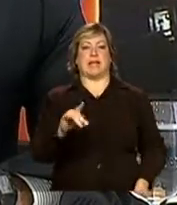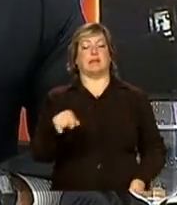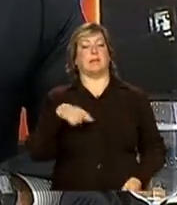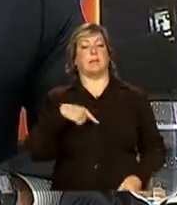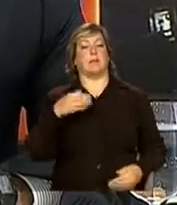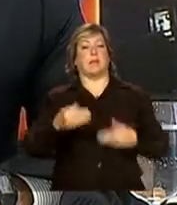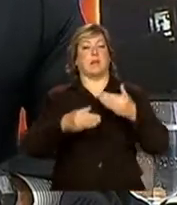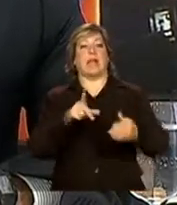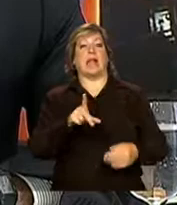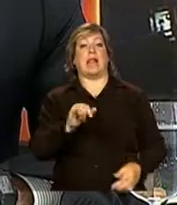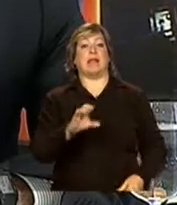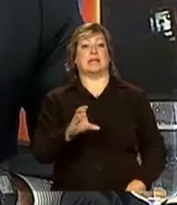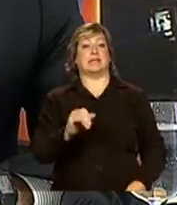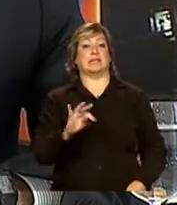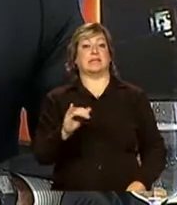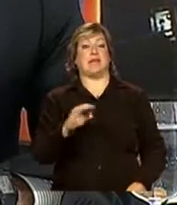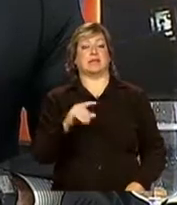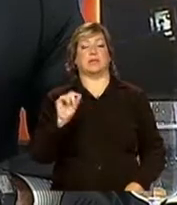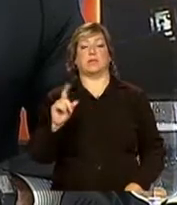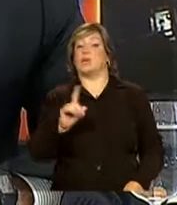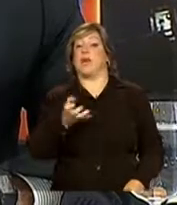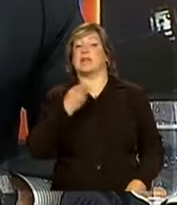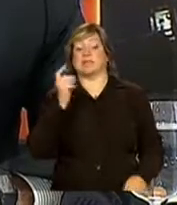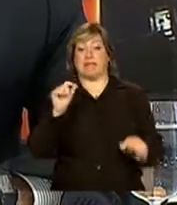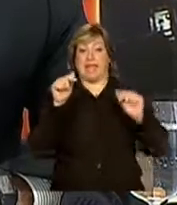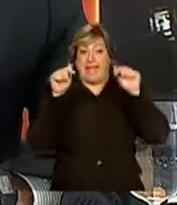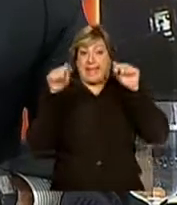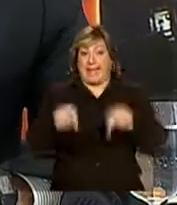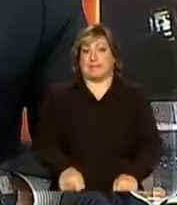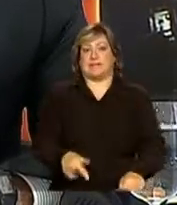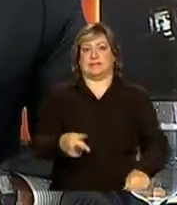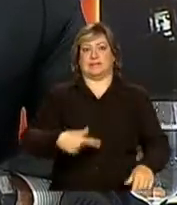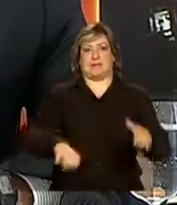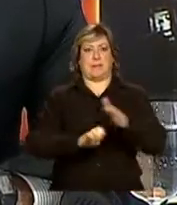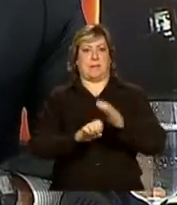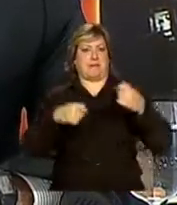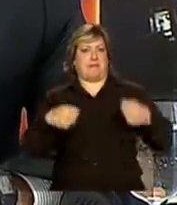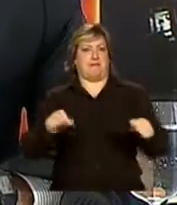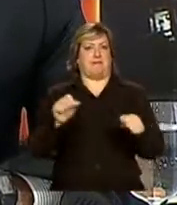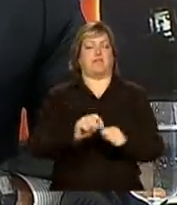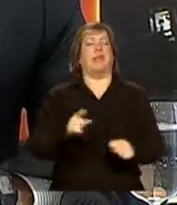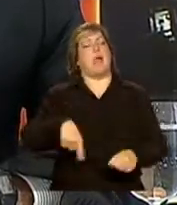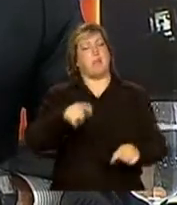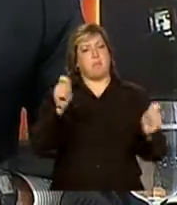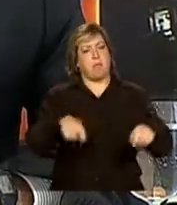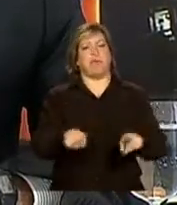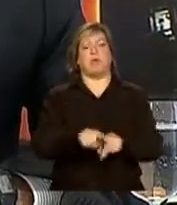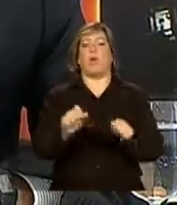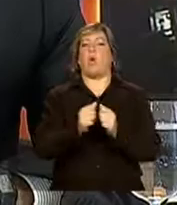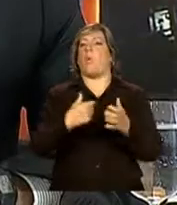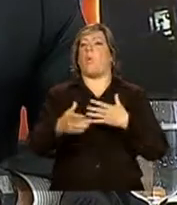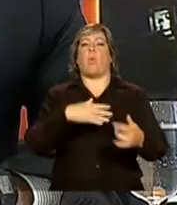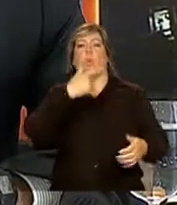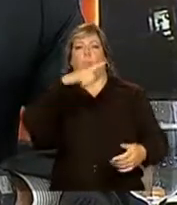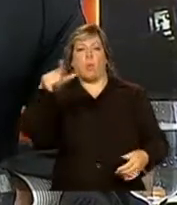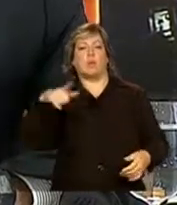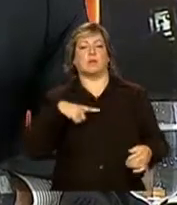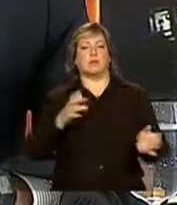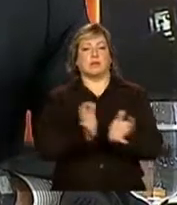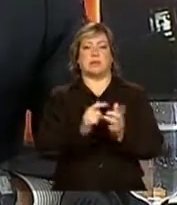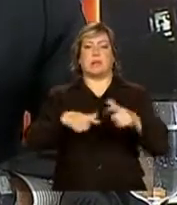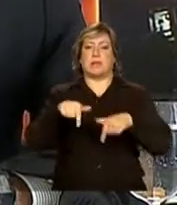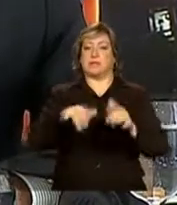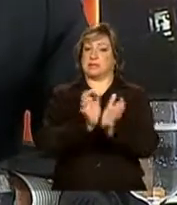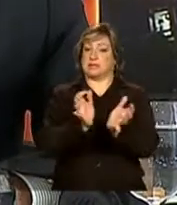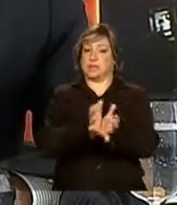processos licitatórios, não quer dizer que sejam essas empresas que têm que fazer, elas podem também fazer, mas qualquer um outro agente que opera no setor.